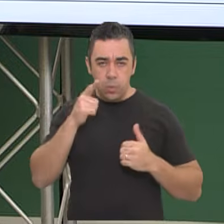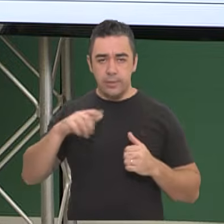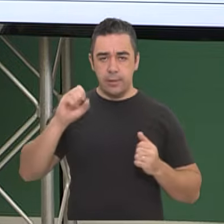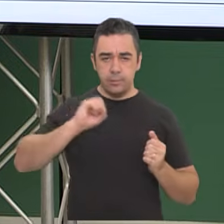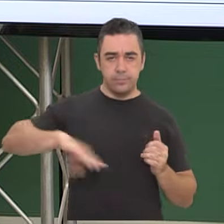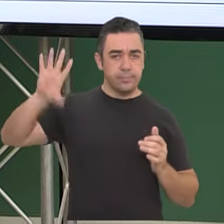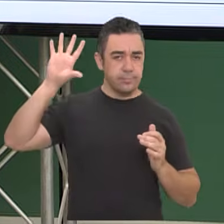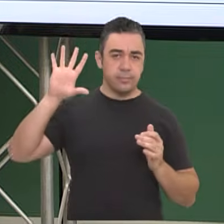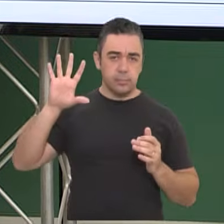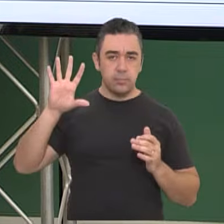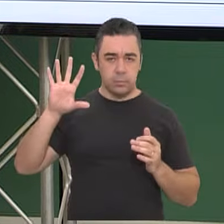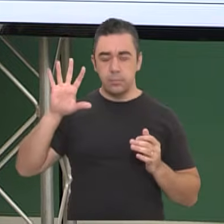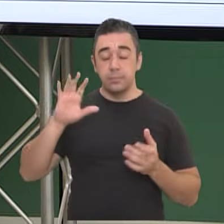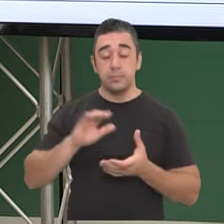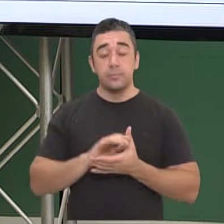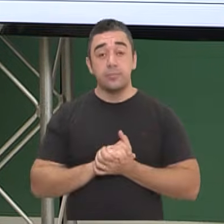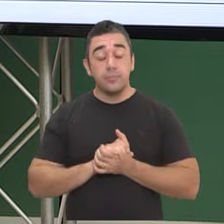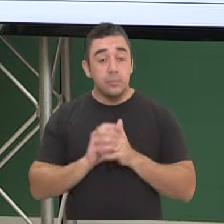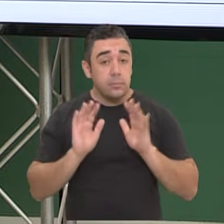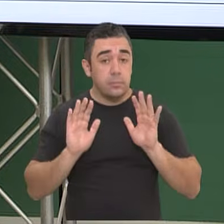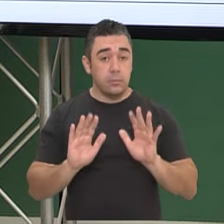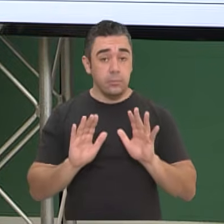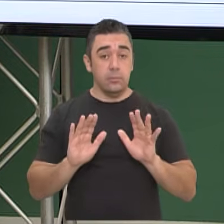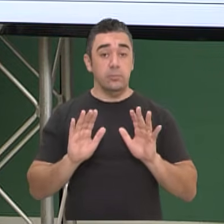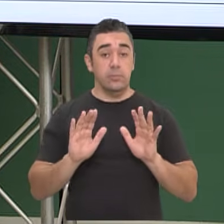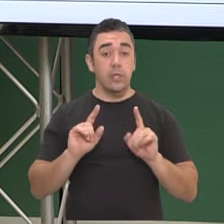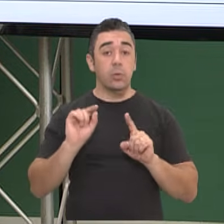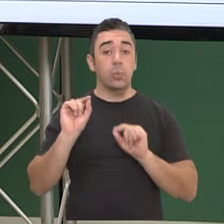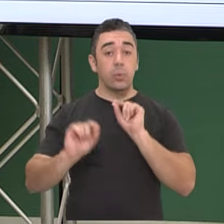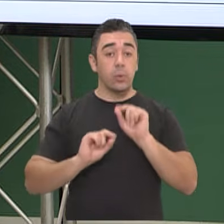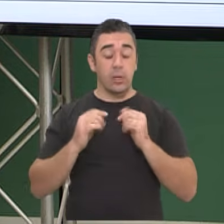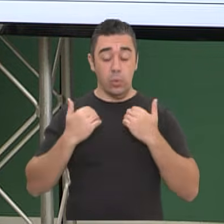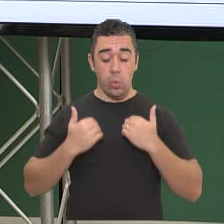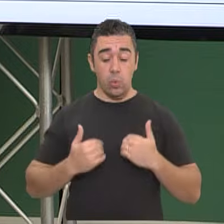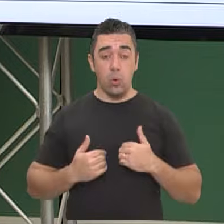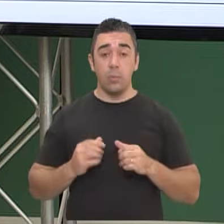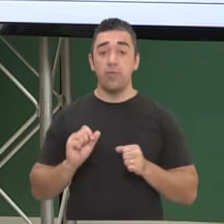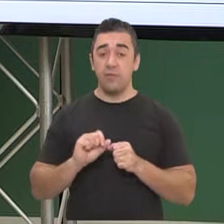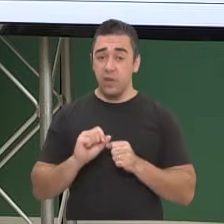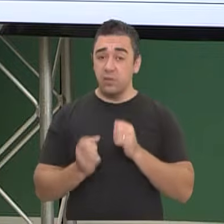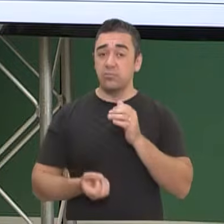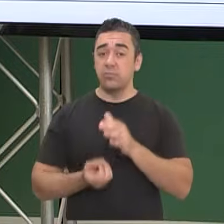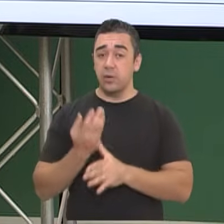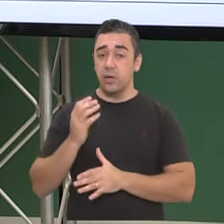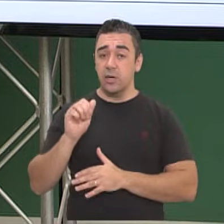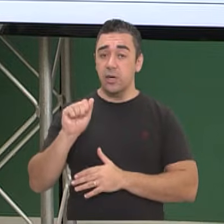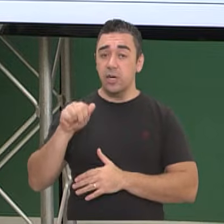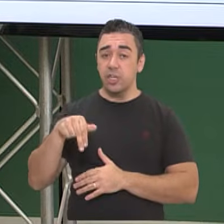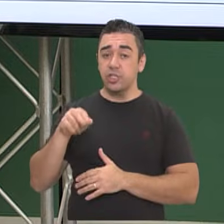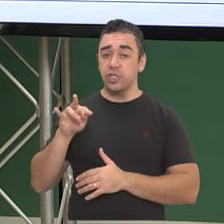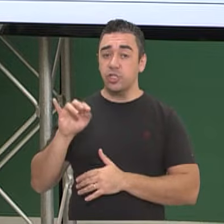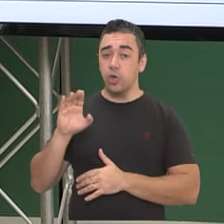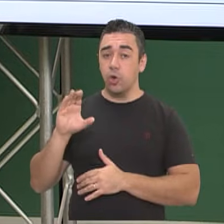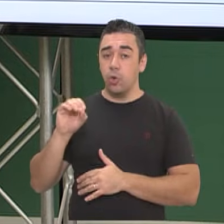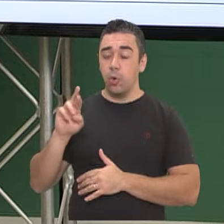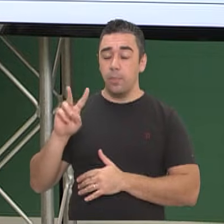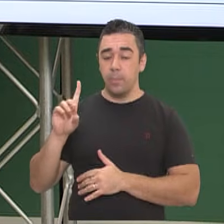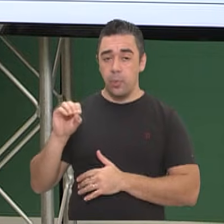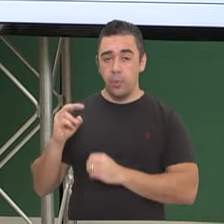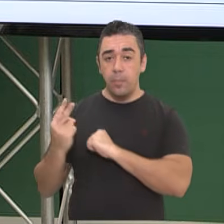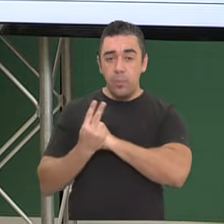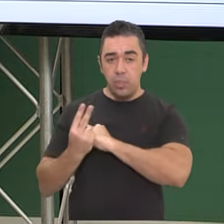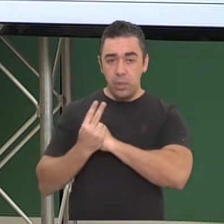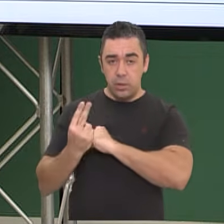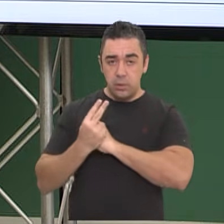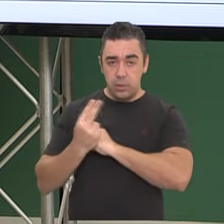eliminado elas, não vai me dar grandes problemas. Só que aqui, ó, gente, formou anticorpos. E anticorpo, né, fica guardado essa